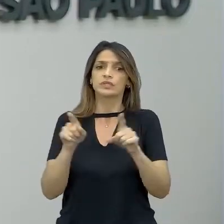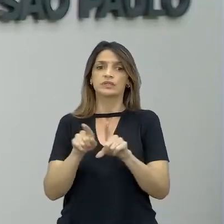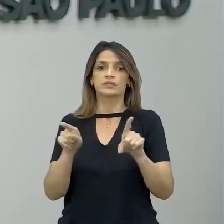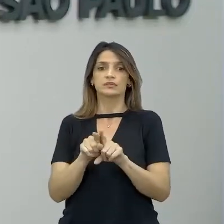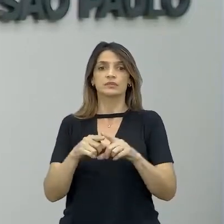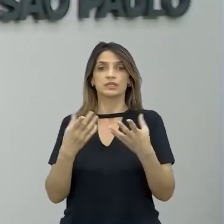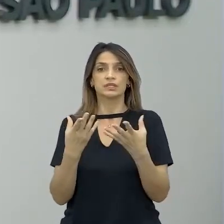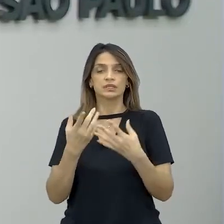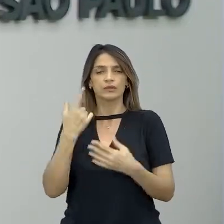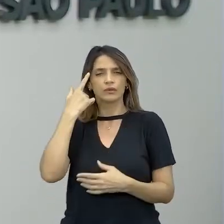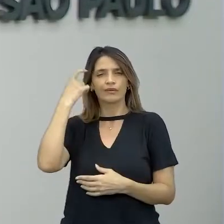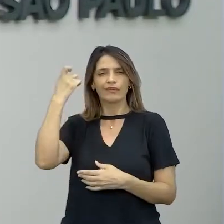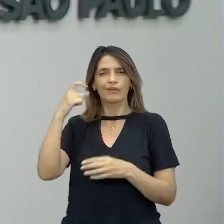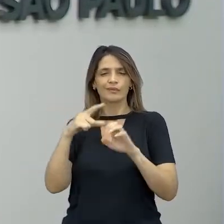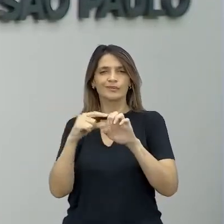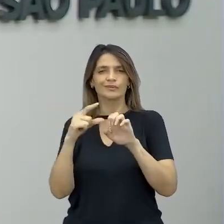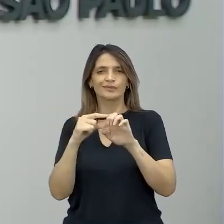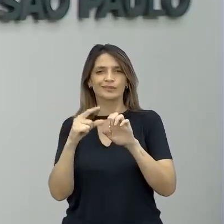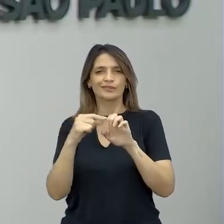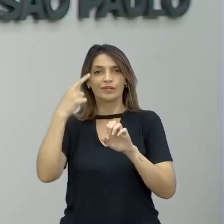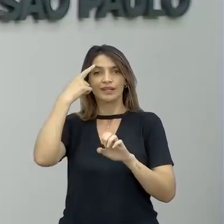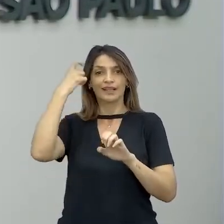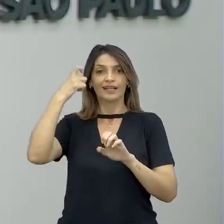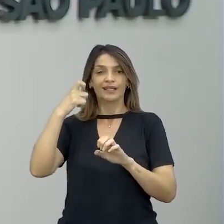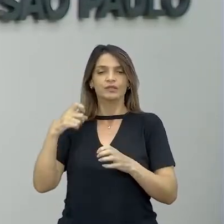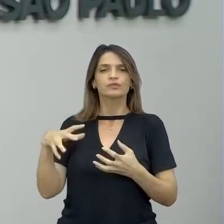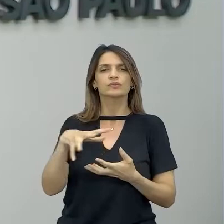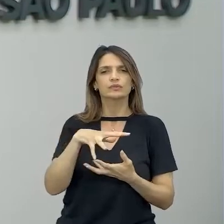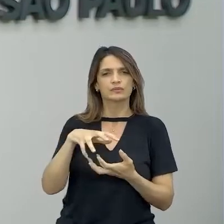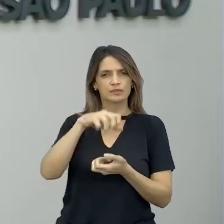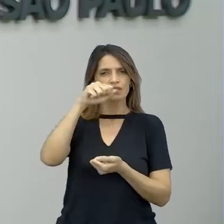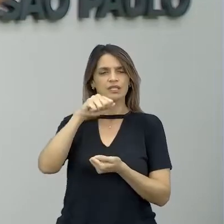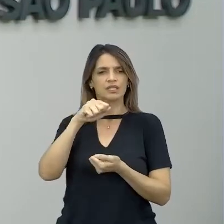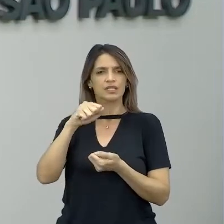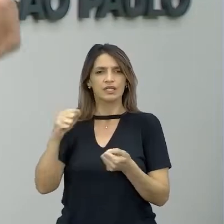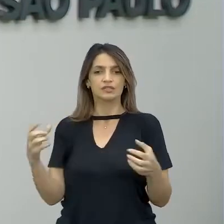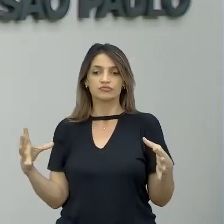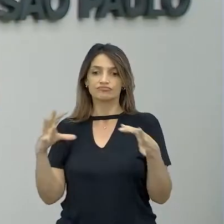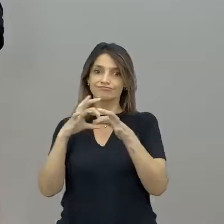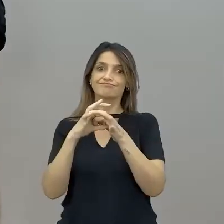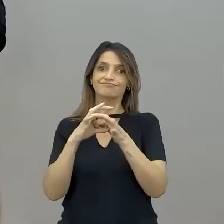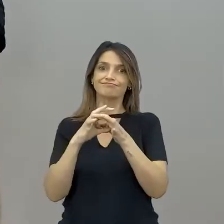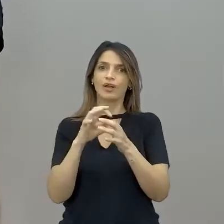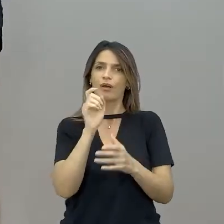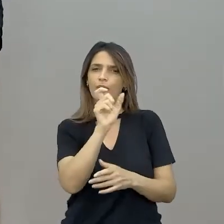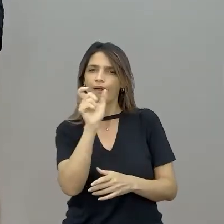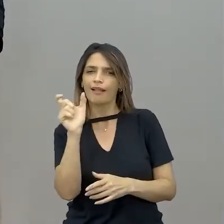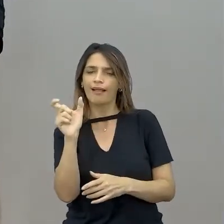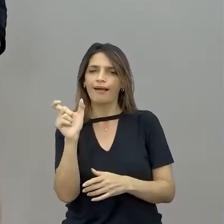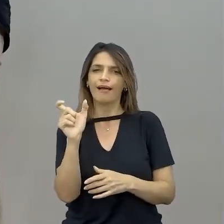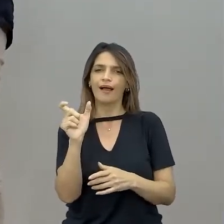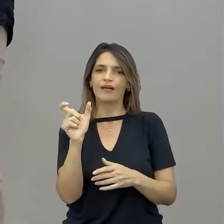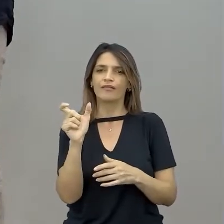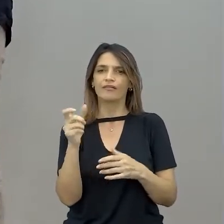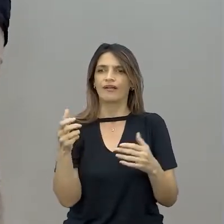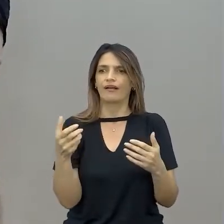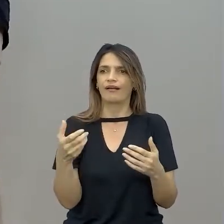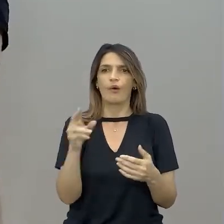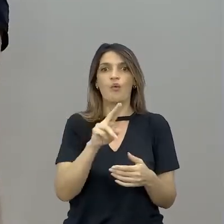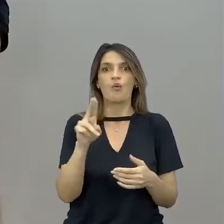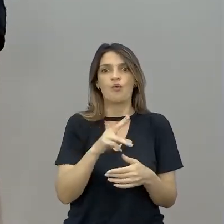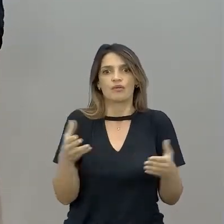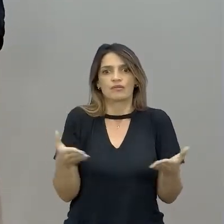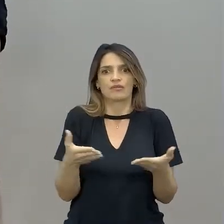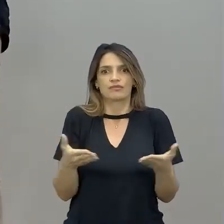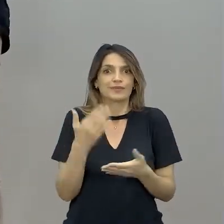dentro dessa ideia do empreendedorismo, a ideia da sustentabilidade está muito ligada. 2 palavrinhas aí que estão na moda e talvez as pessoas não conheçam assim o